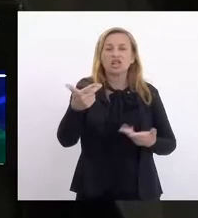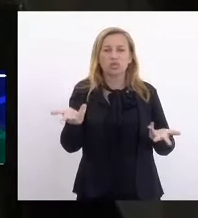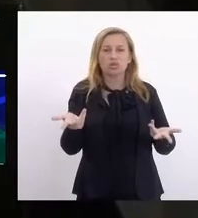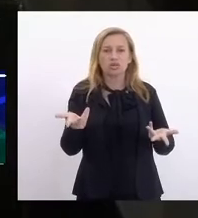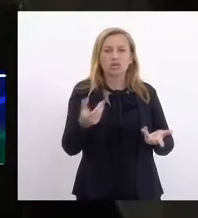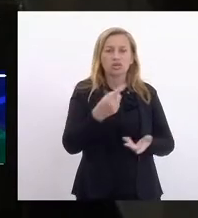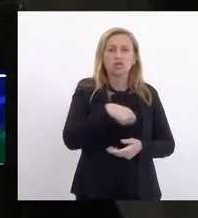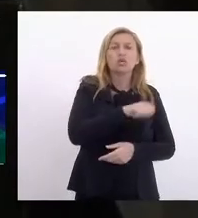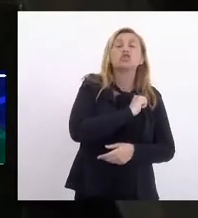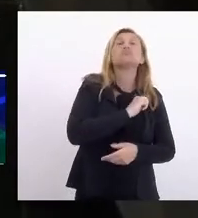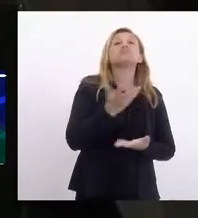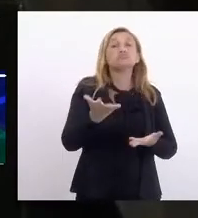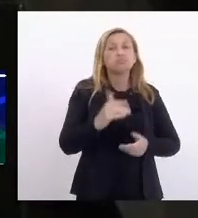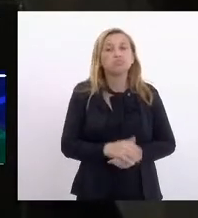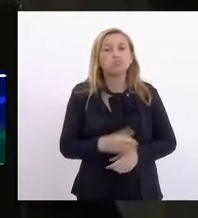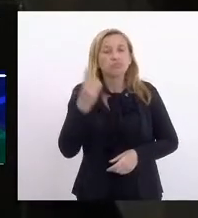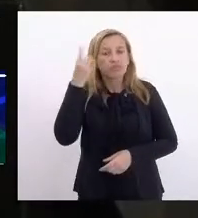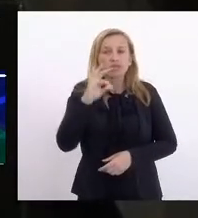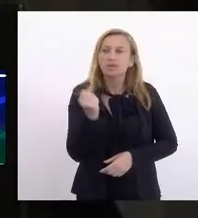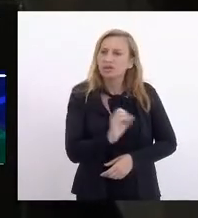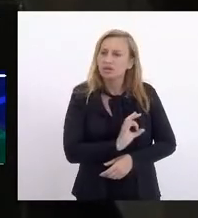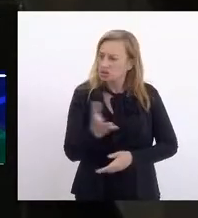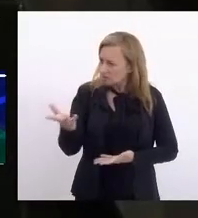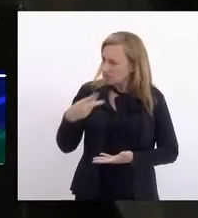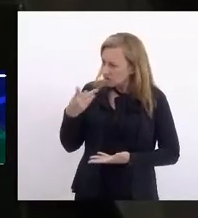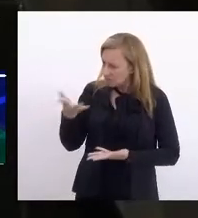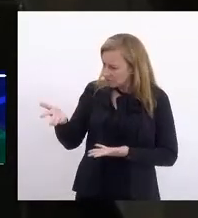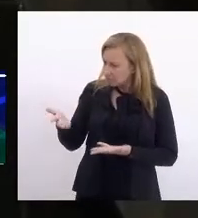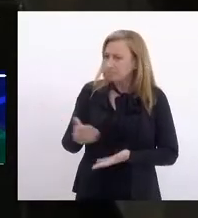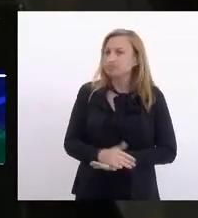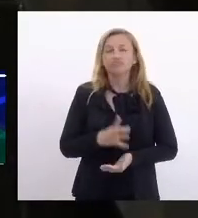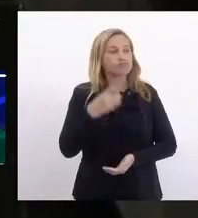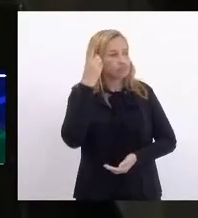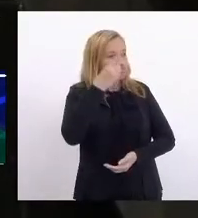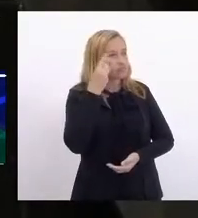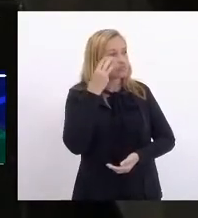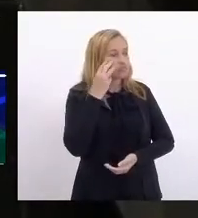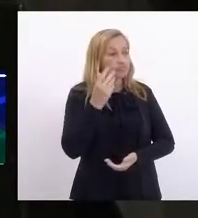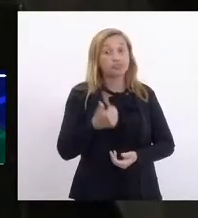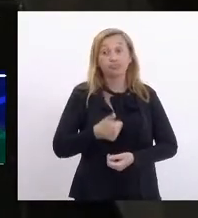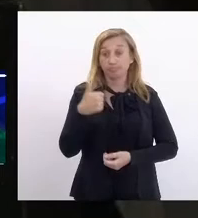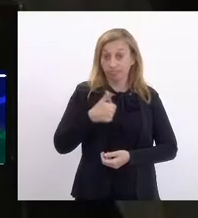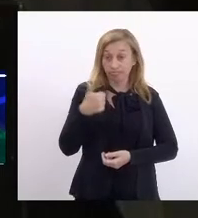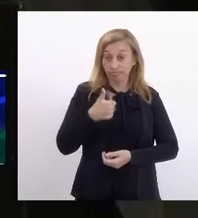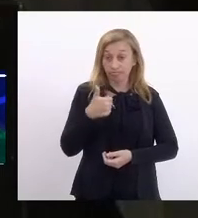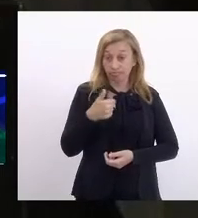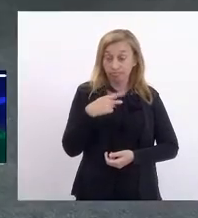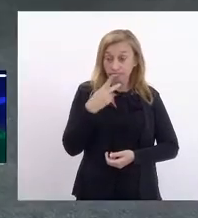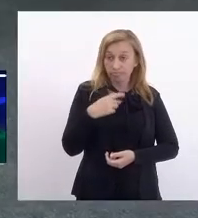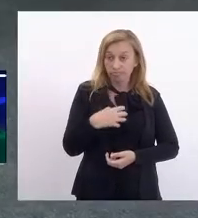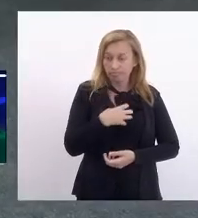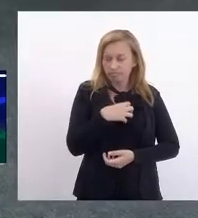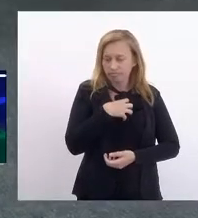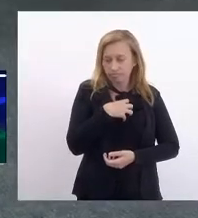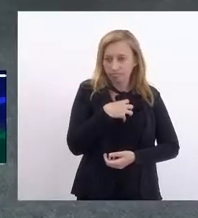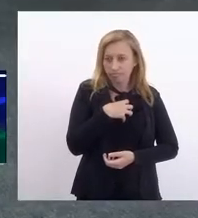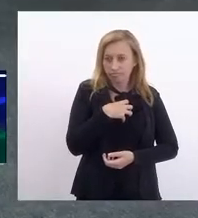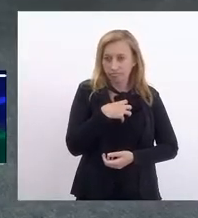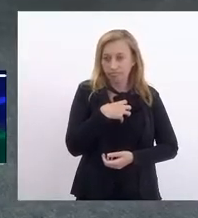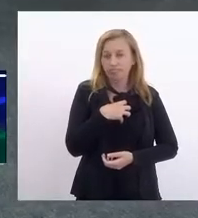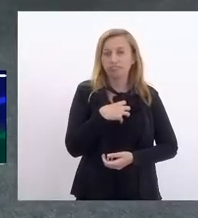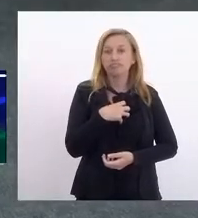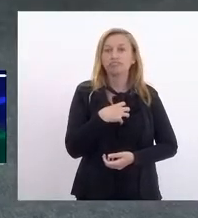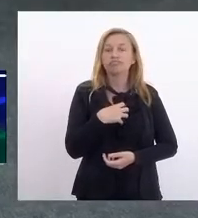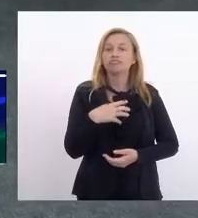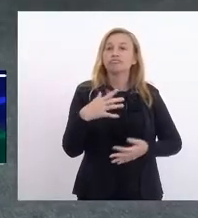regime? Deputada Marta Rocha, quer uma parte, por gentileza. Deputado Valdec, em primeiro lugar, dizer que eu me sinto extremamente